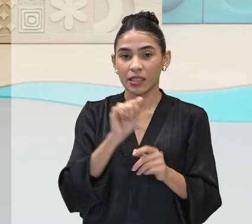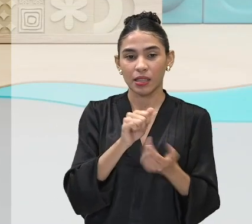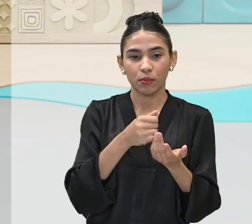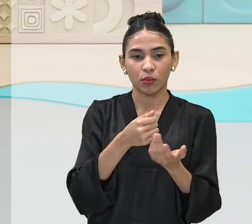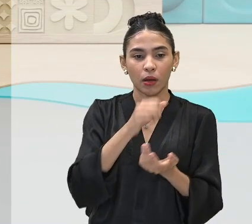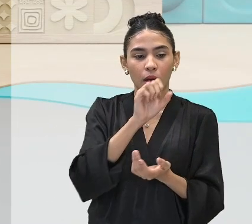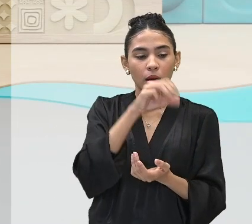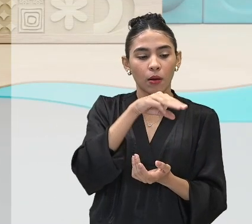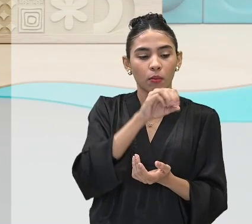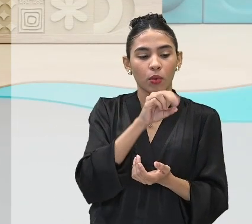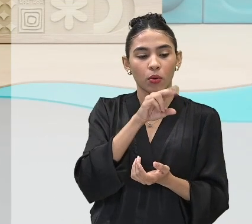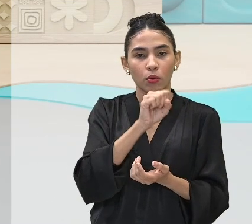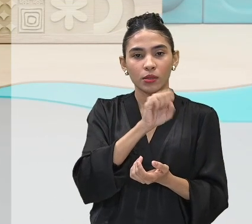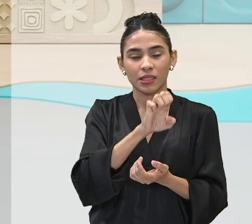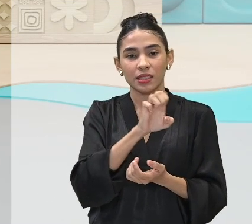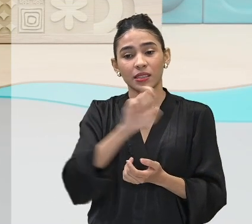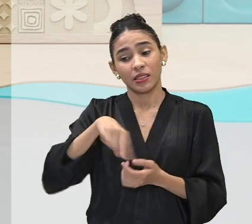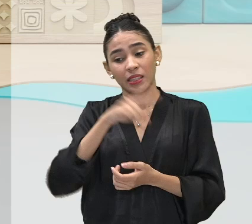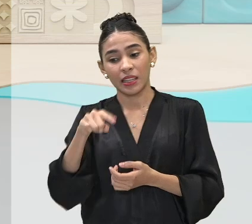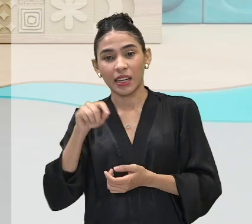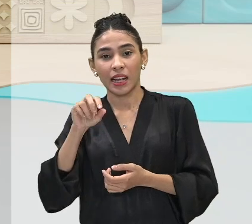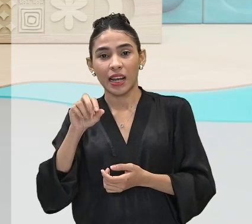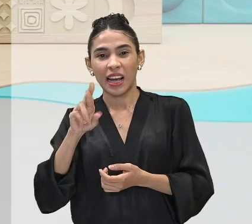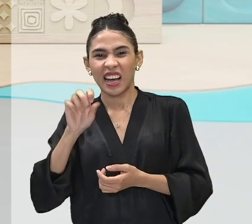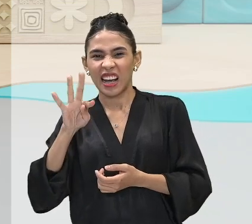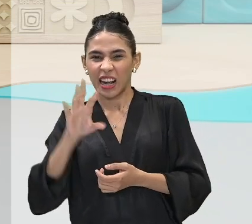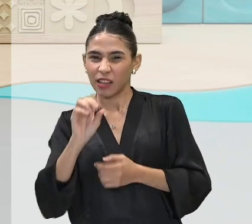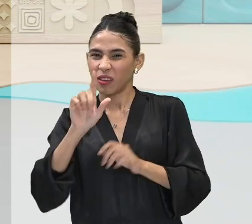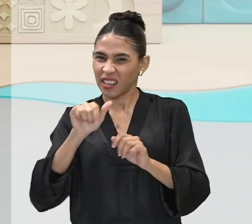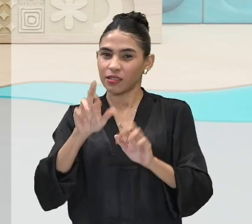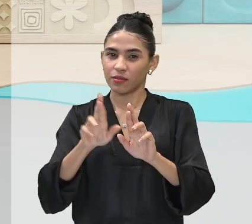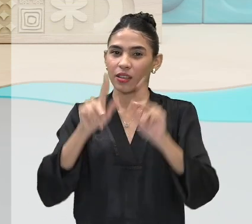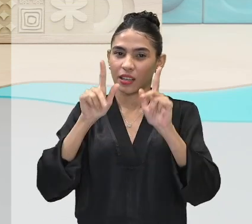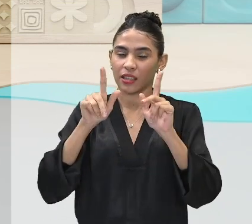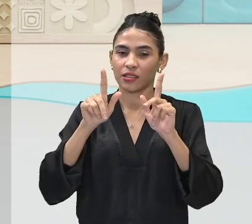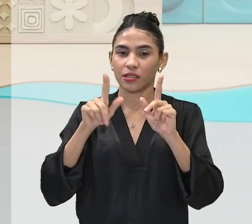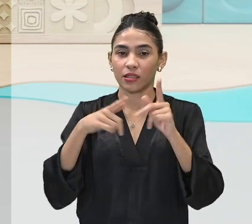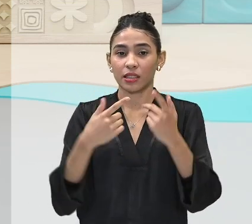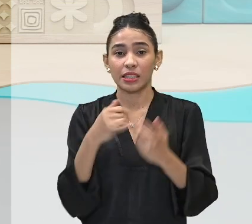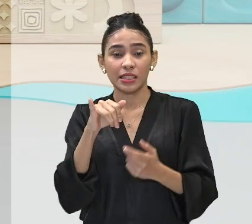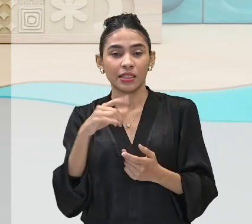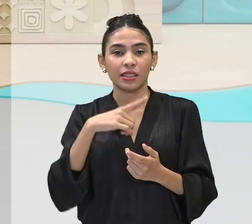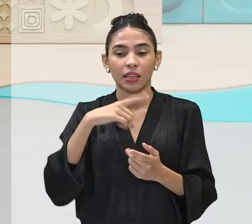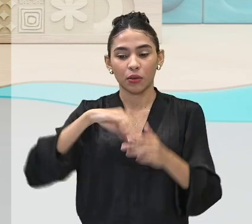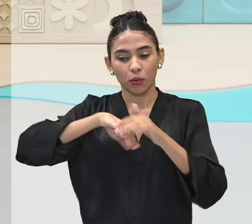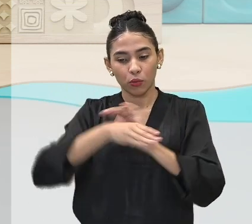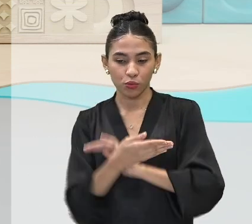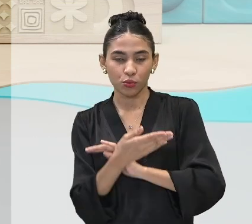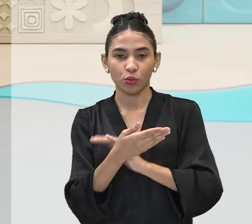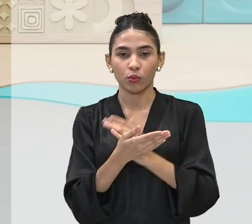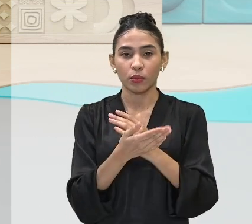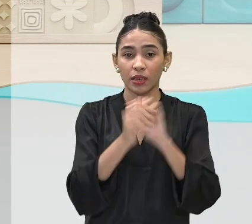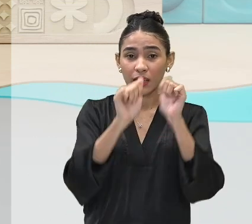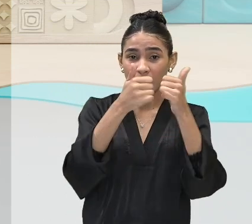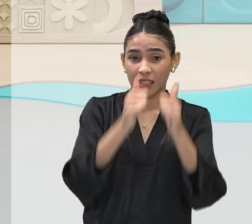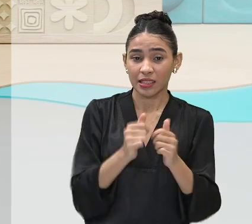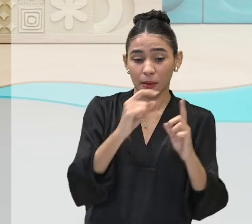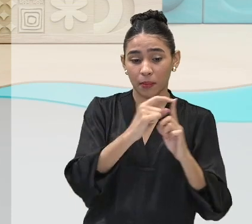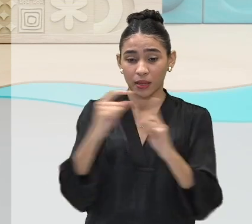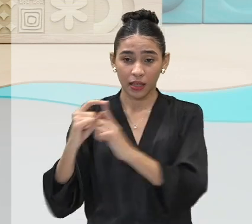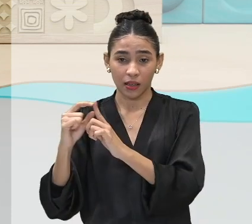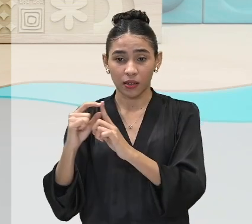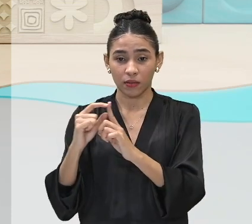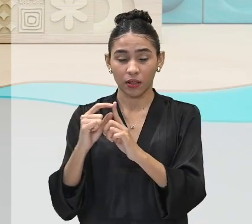uma diferença mesmo entre falantes de língua portuguesa cultural, de se você tem ou não o costume de traduzir aquela palavra, se você tiver